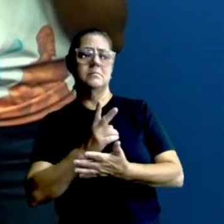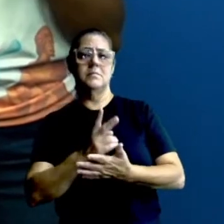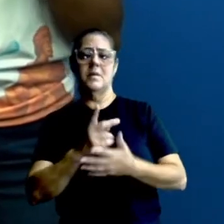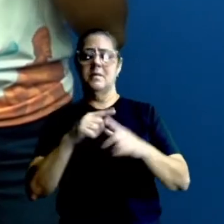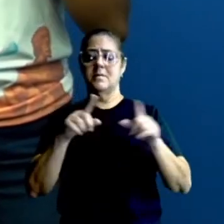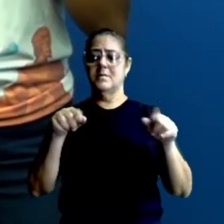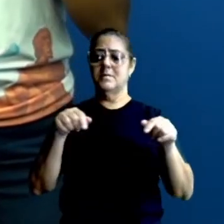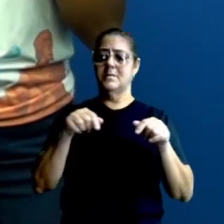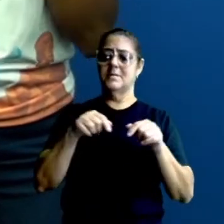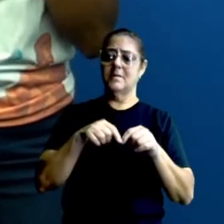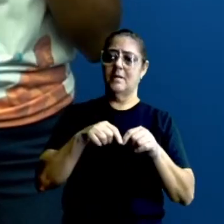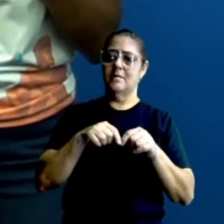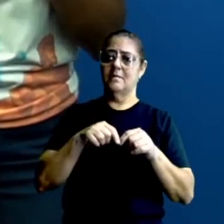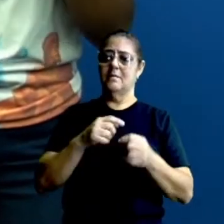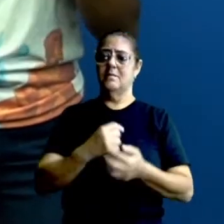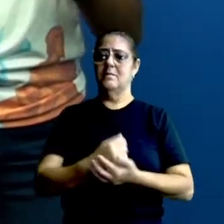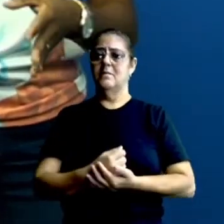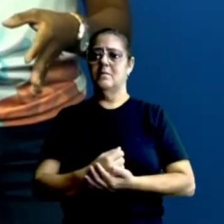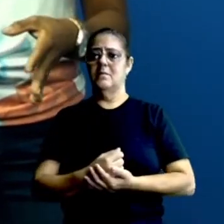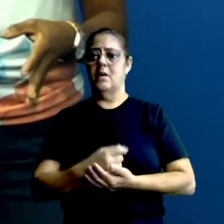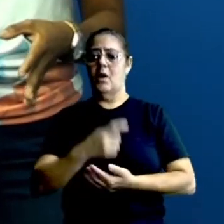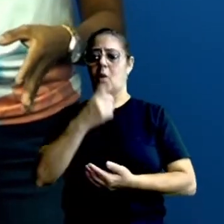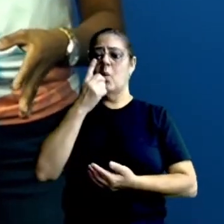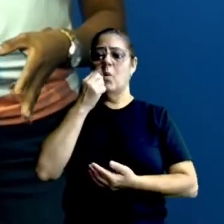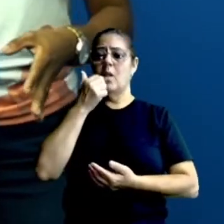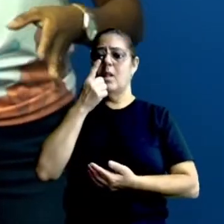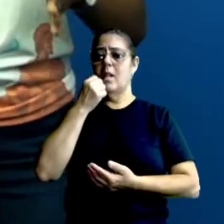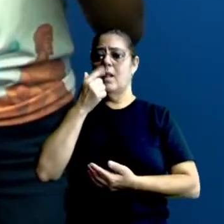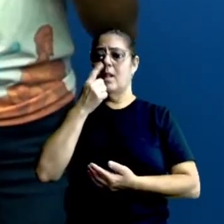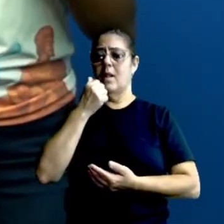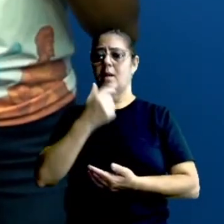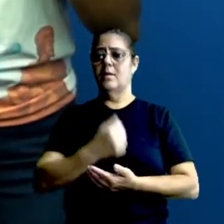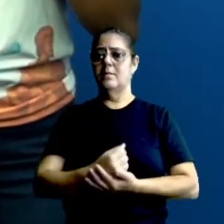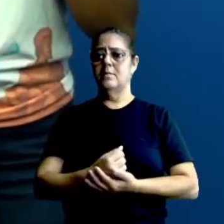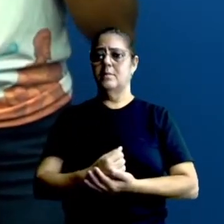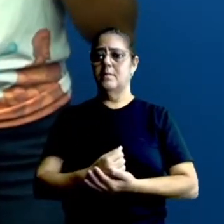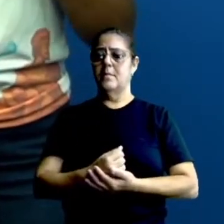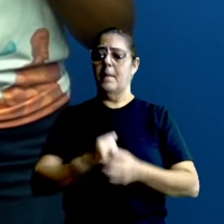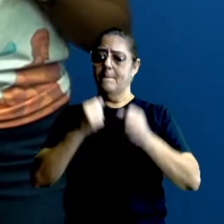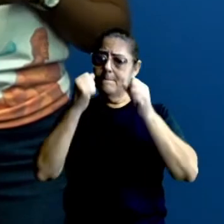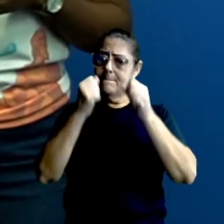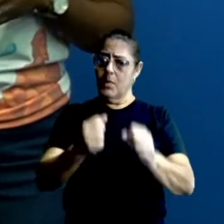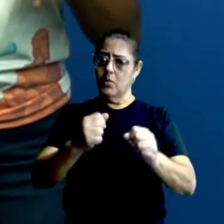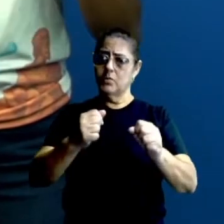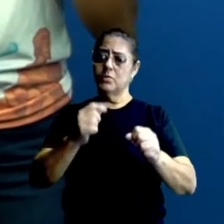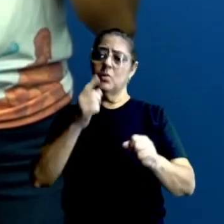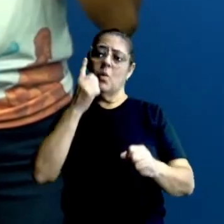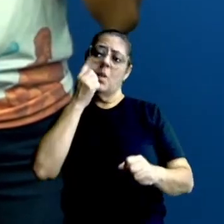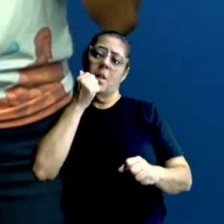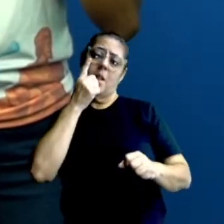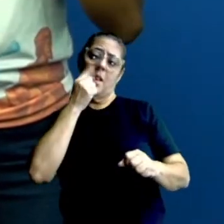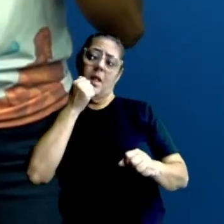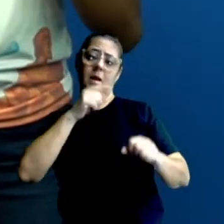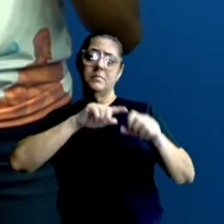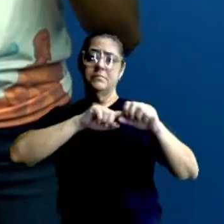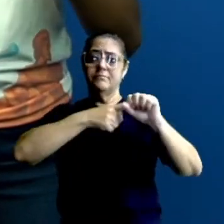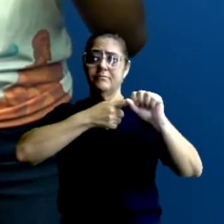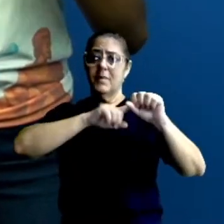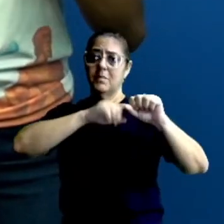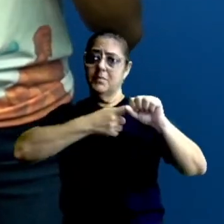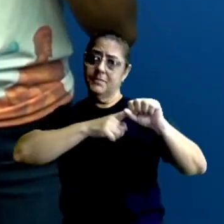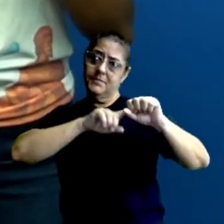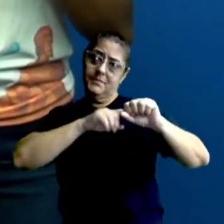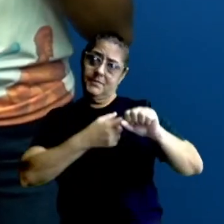principalmente para quem usa o pencil, ou seja, o lápis. Posso apontar meu lápis? Eu ouço isso praticamente todos